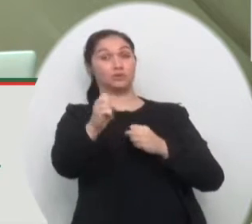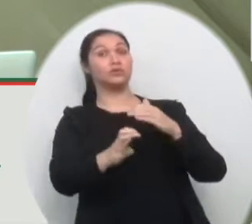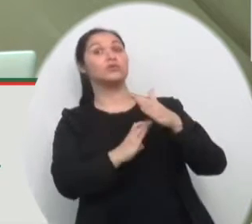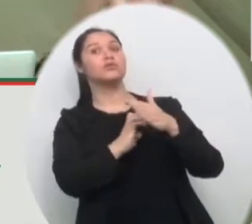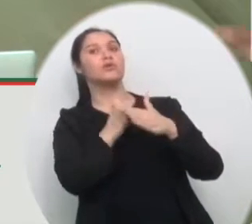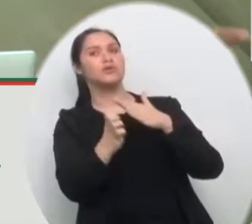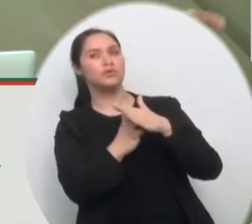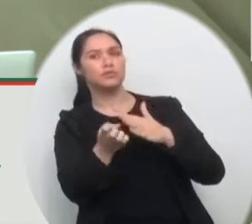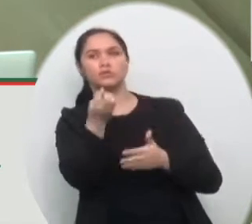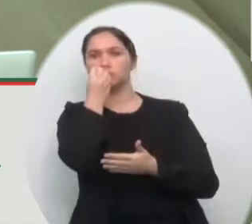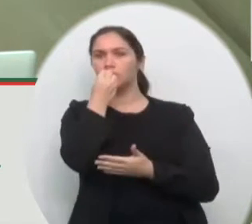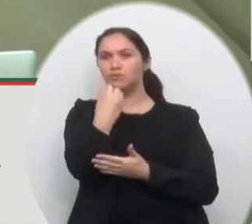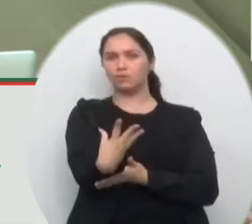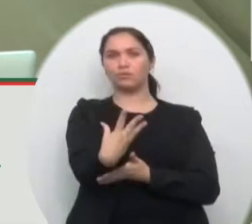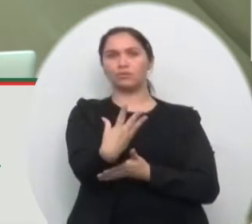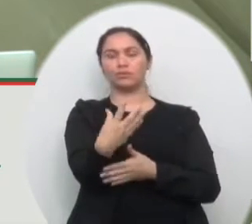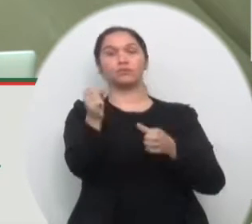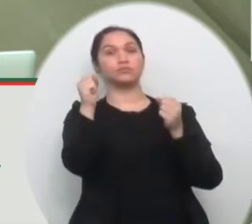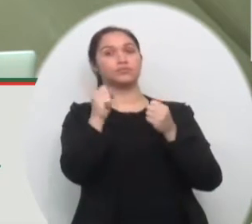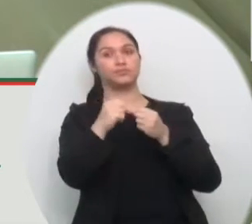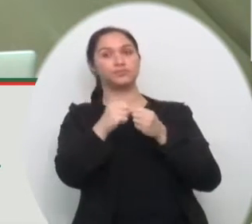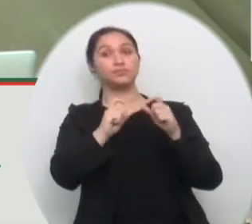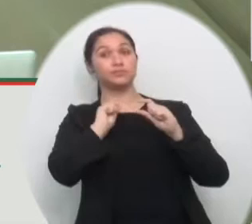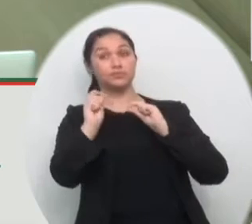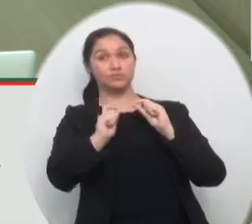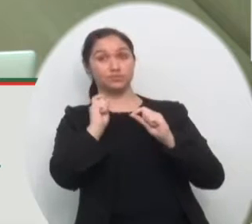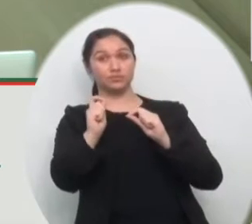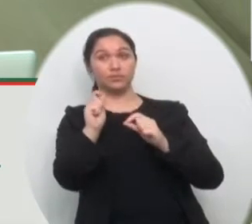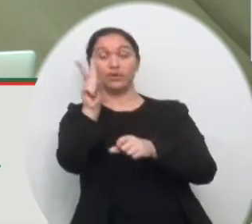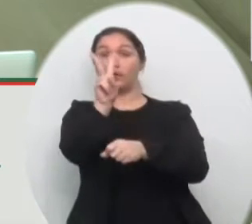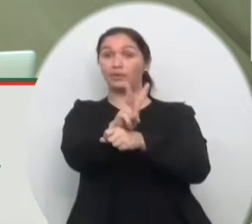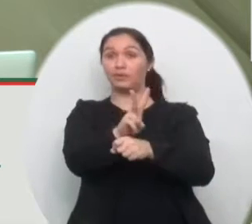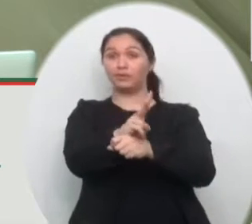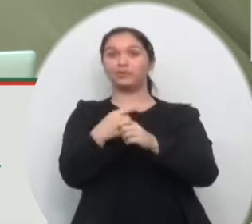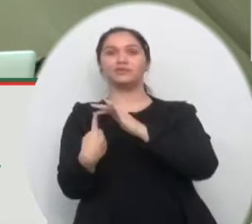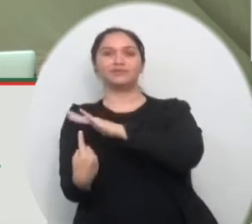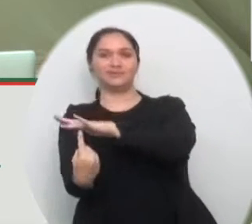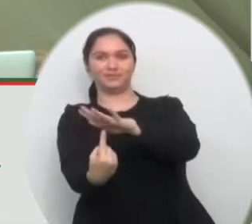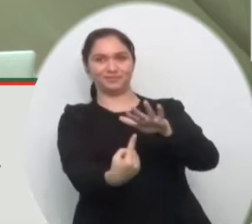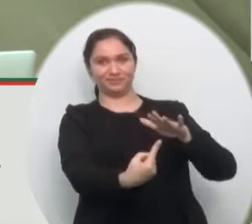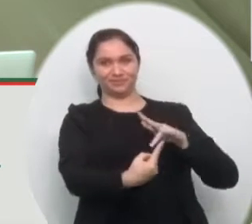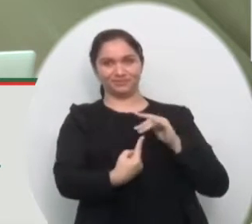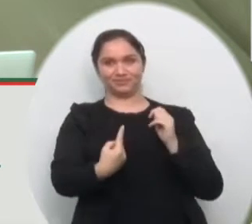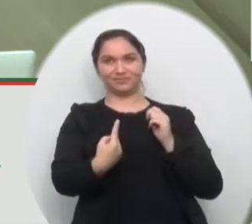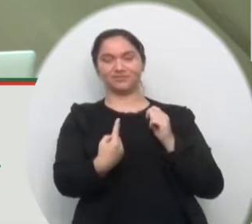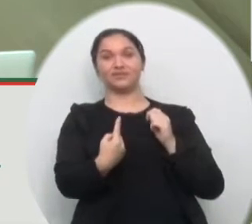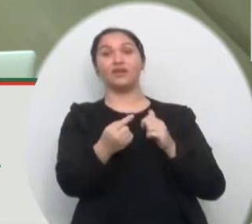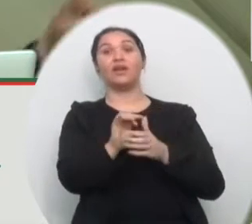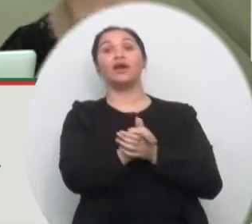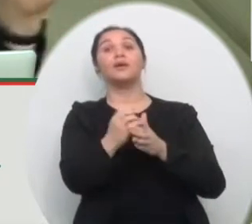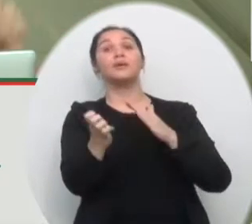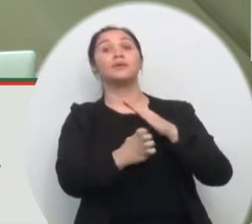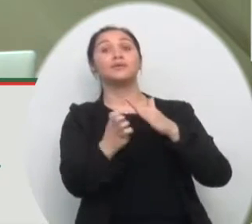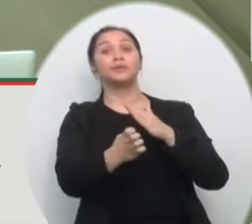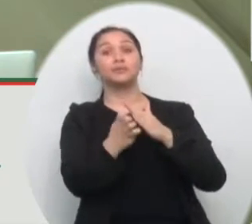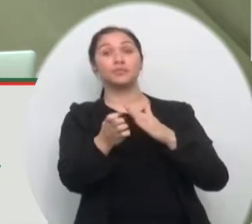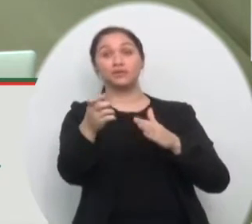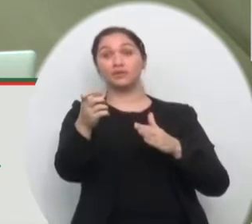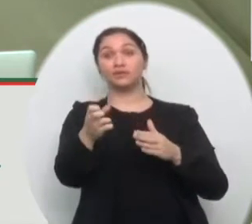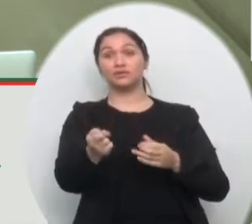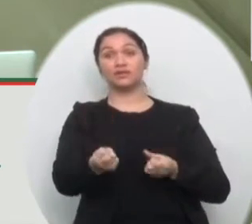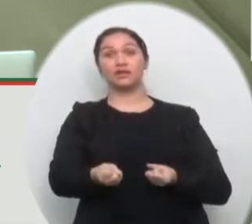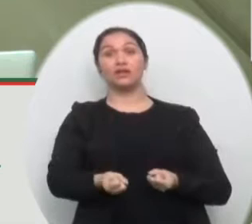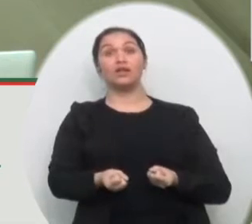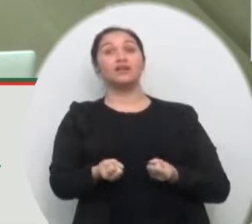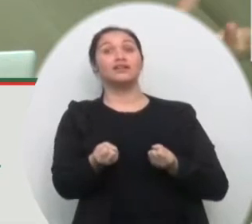empresa que faz a preservação do meio ambiente, empresa que dá serviço, empresa que dá